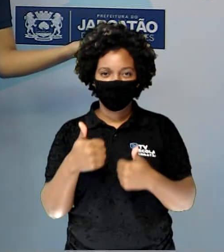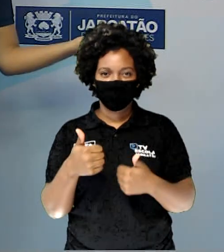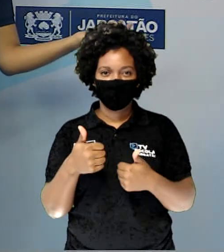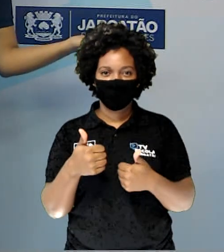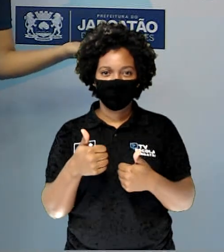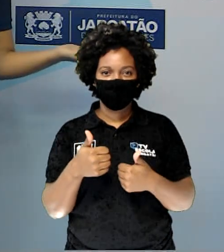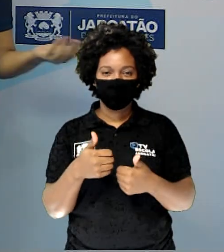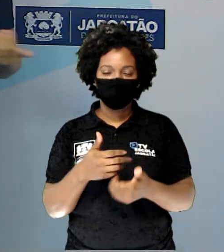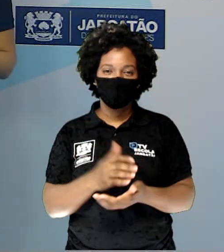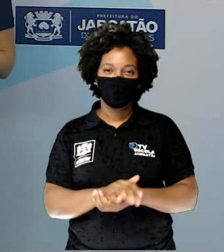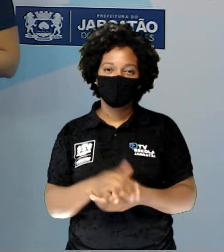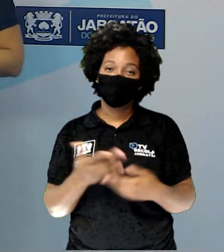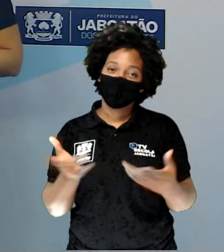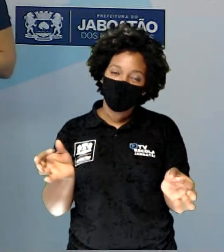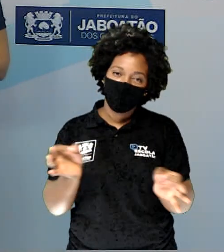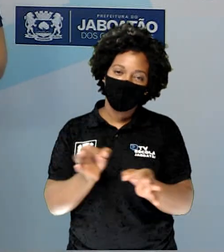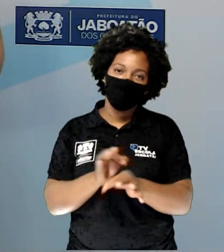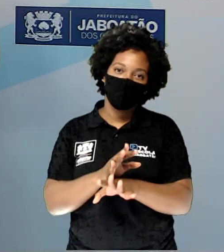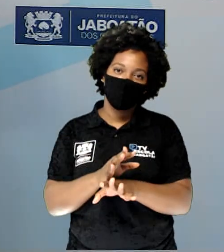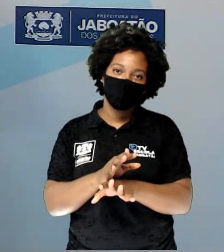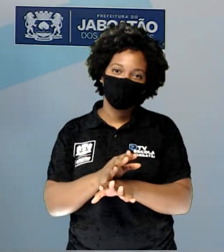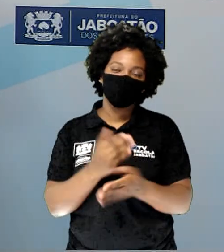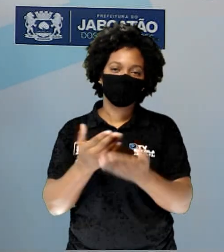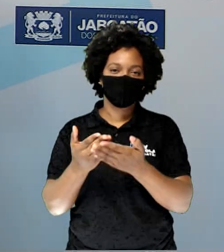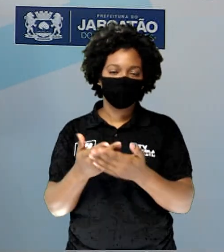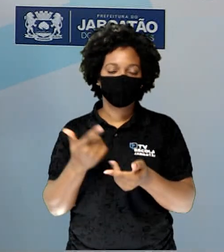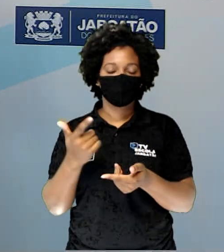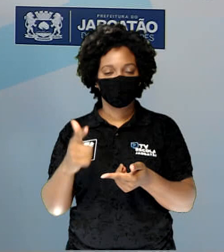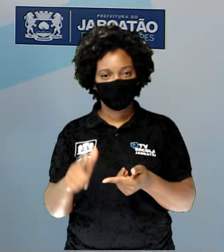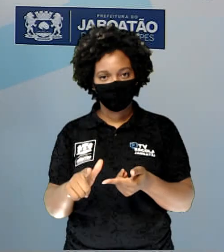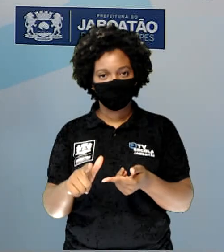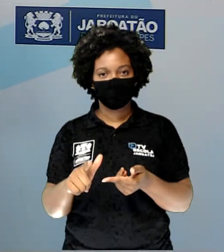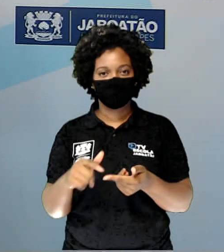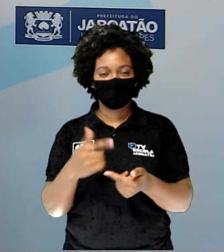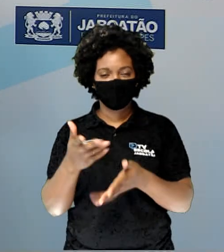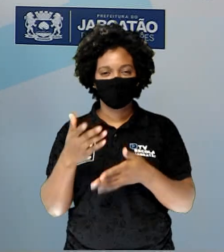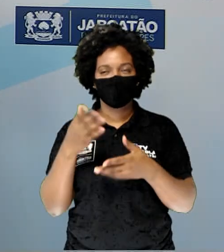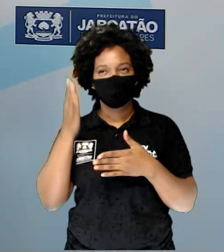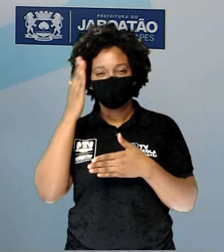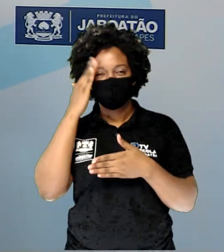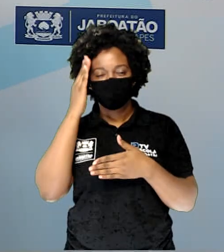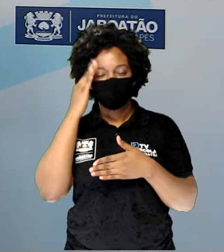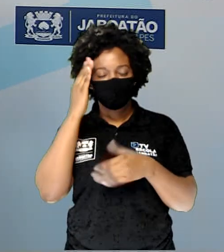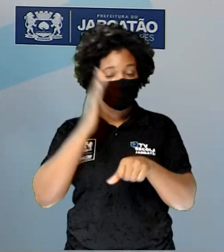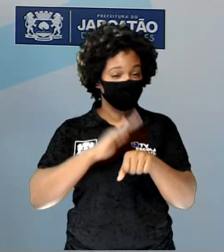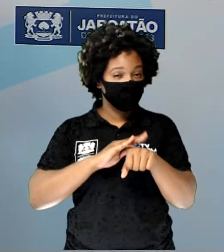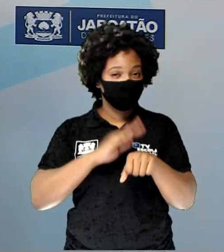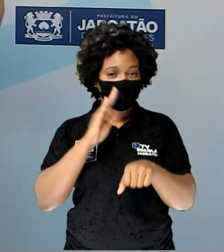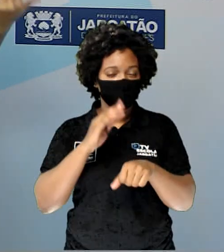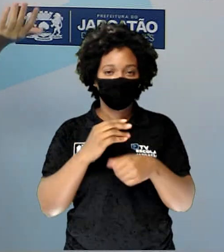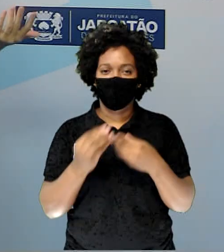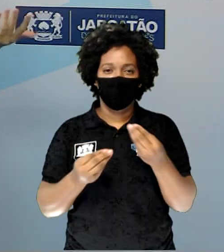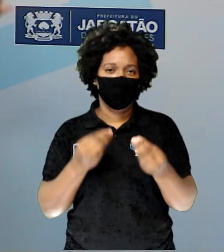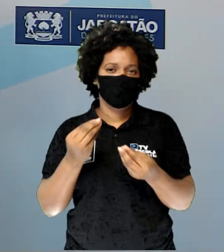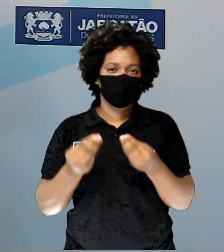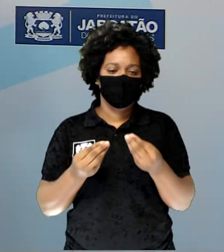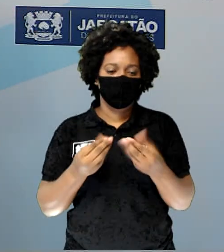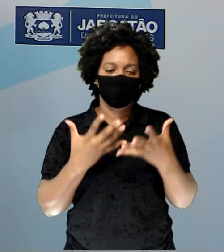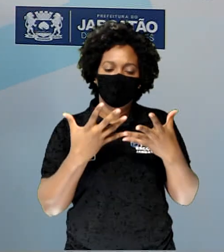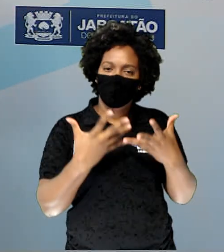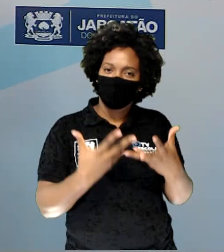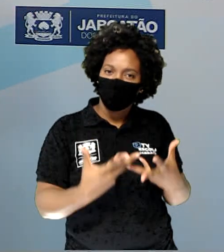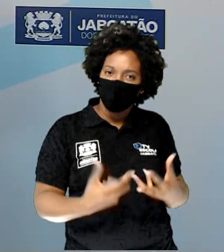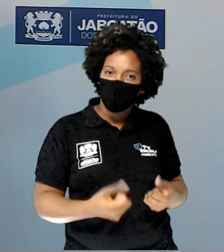Então, pessoal, chegamos ao fim a mais uma aula. Espero que vocês tenham aprendido bastante sobre como ser